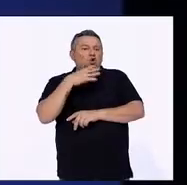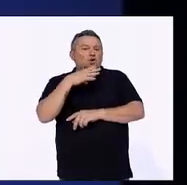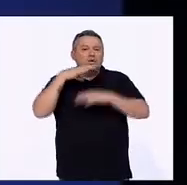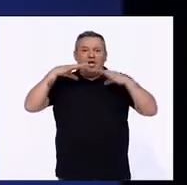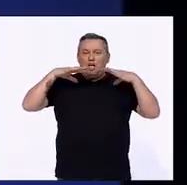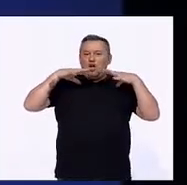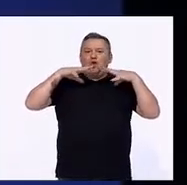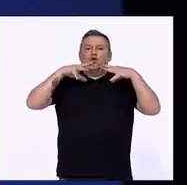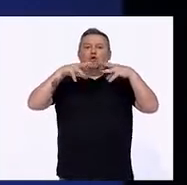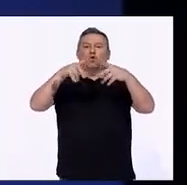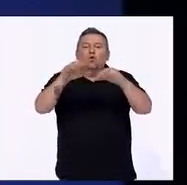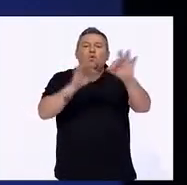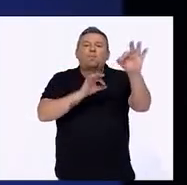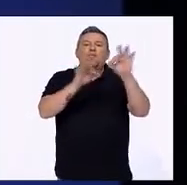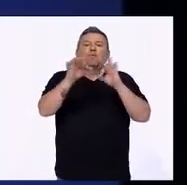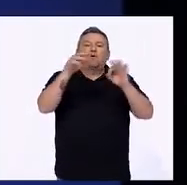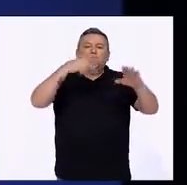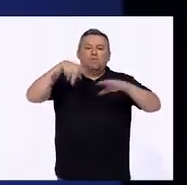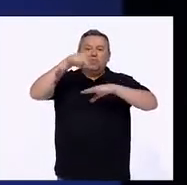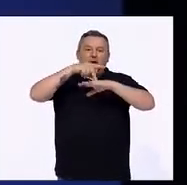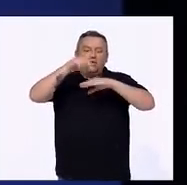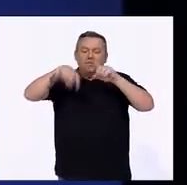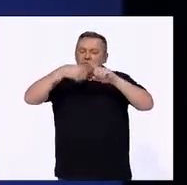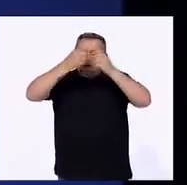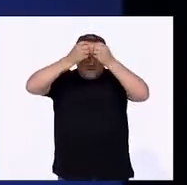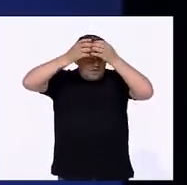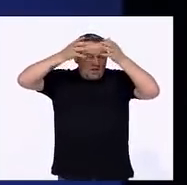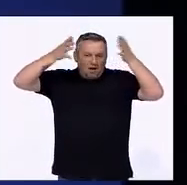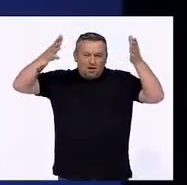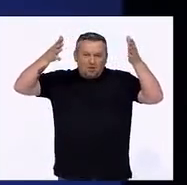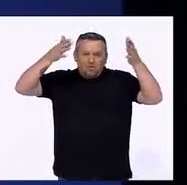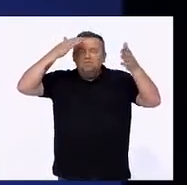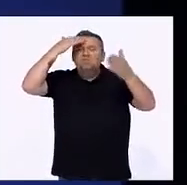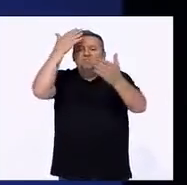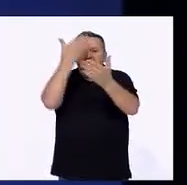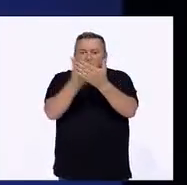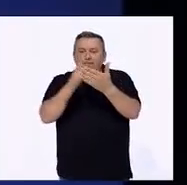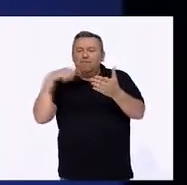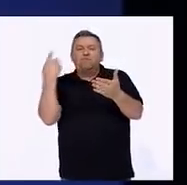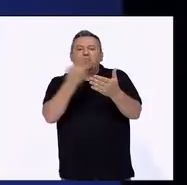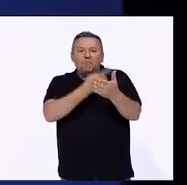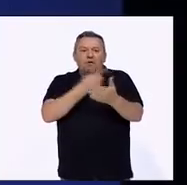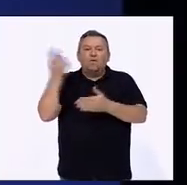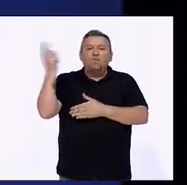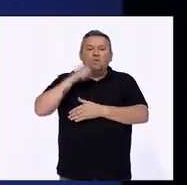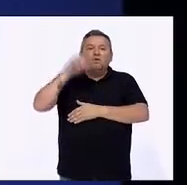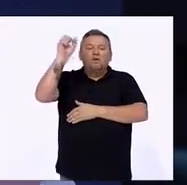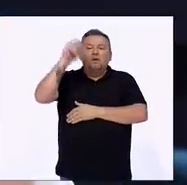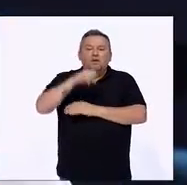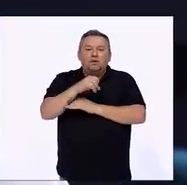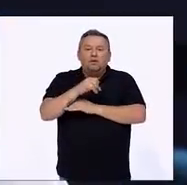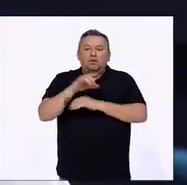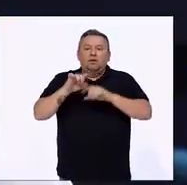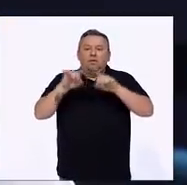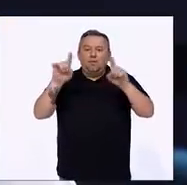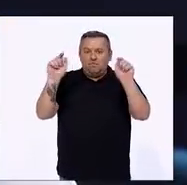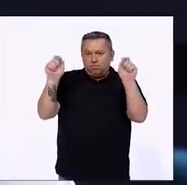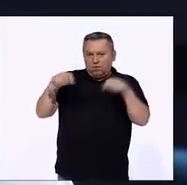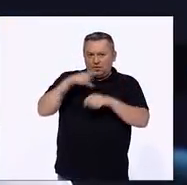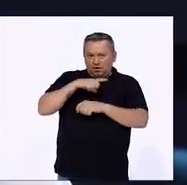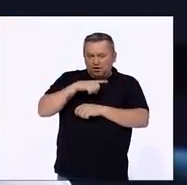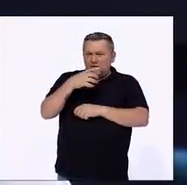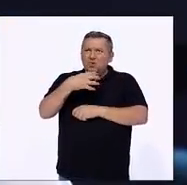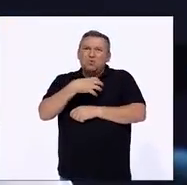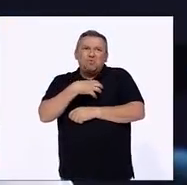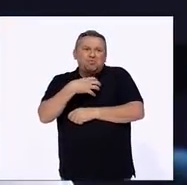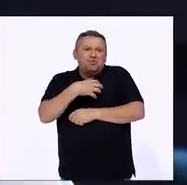todo o nosso projeto de país com muito mais clareza. Então, sim, eu acredito que nós o derrotaremos lá. Mas não pode ter sido só uma